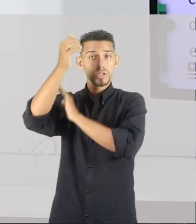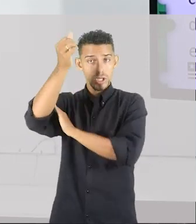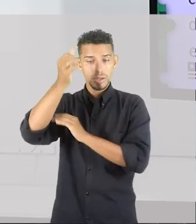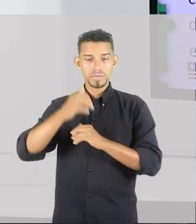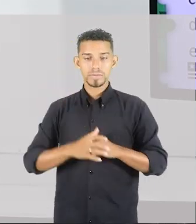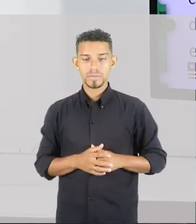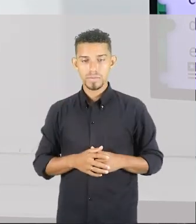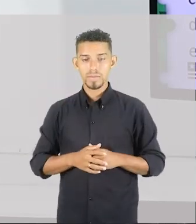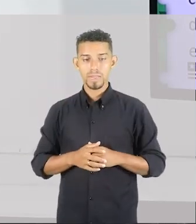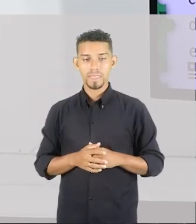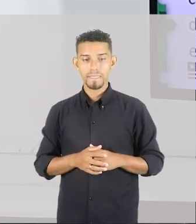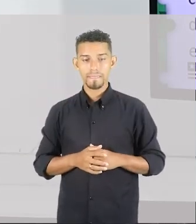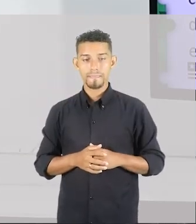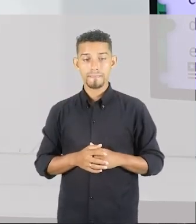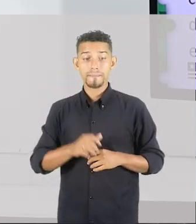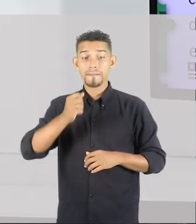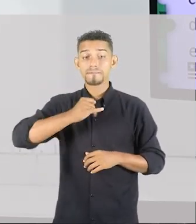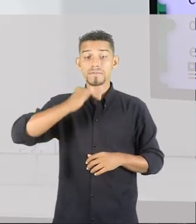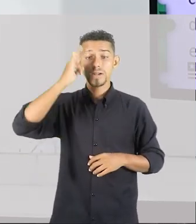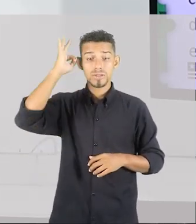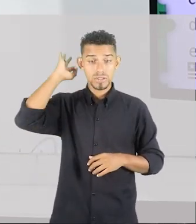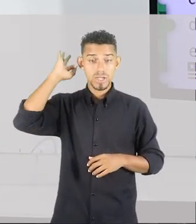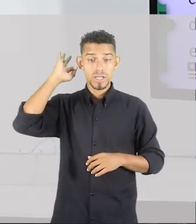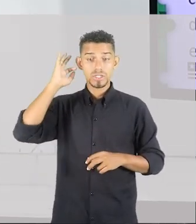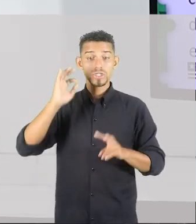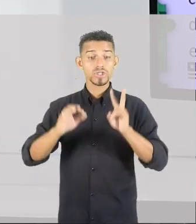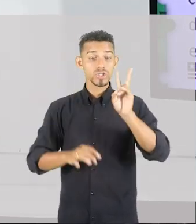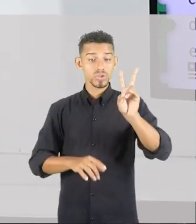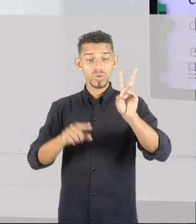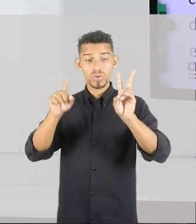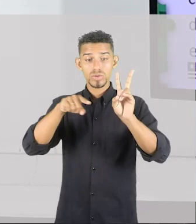Velocidade, 2 vezes 10 a sexta.